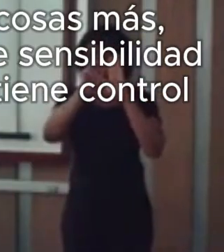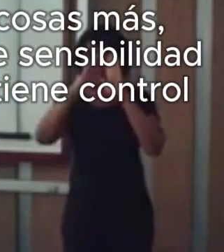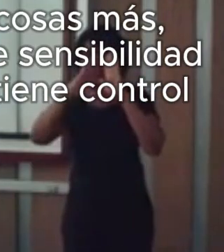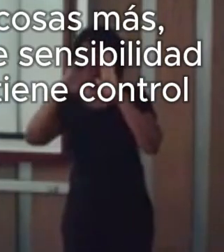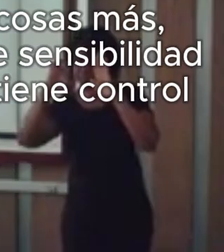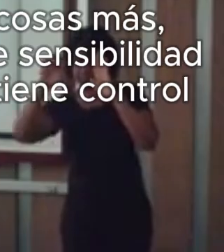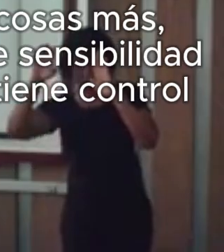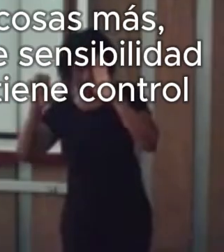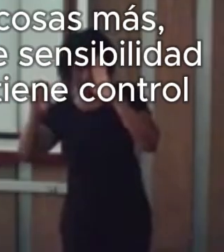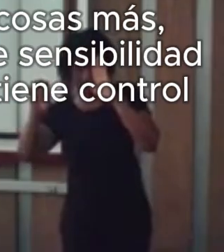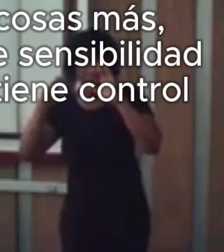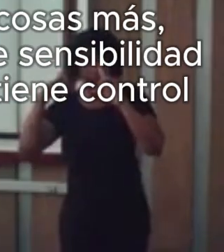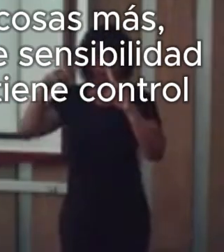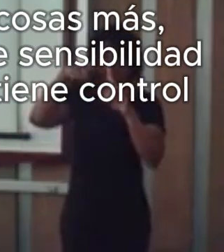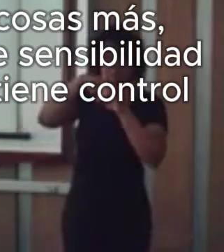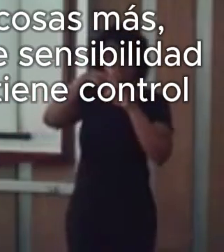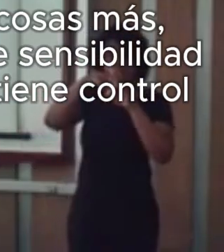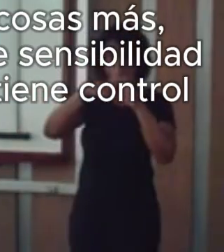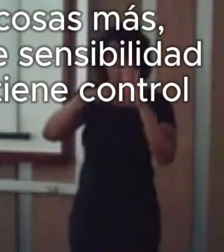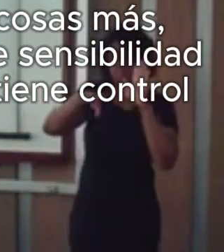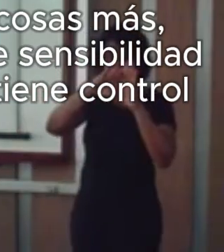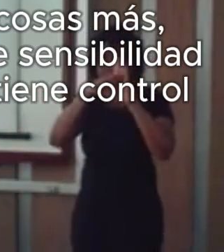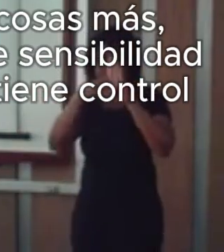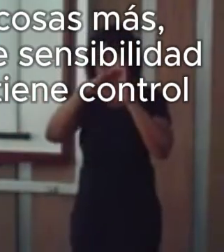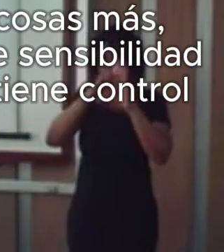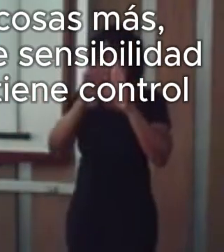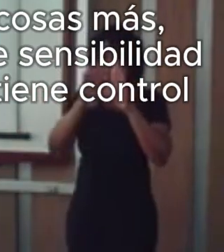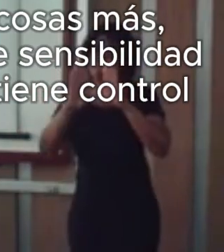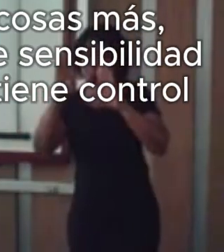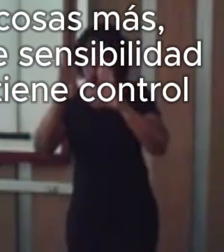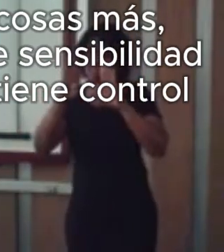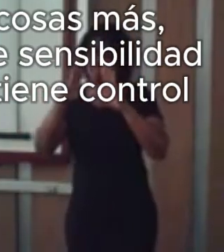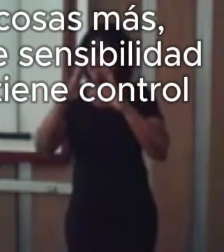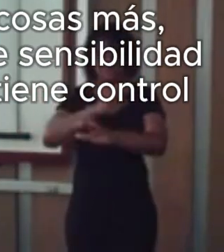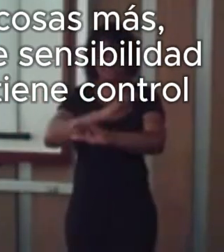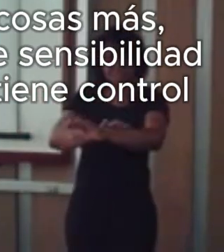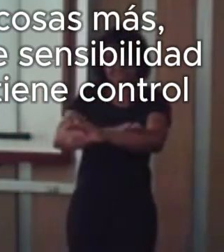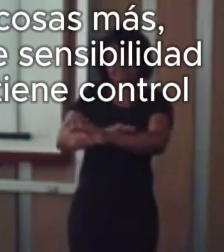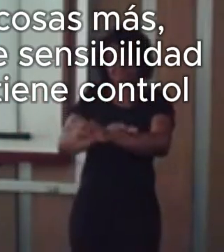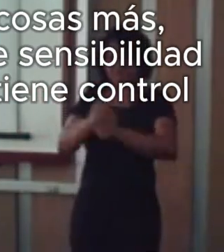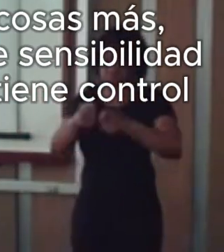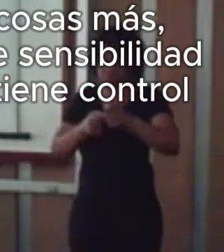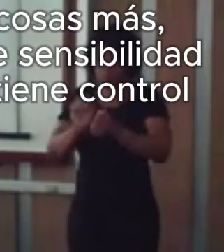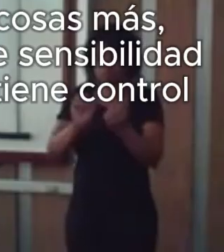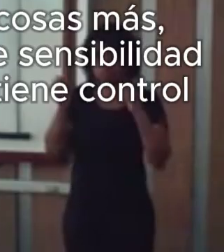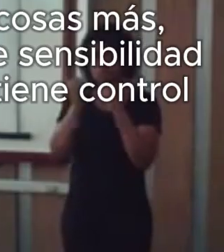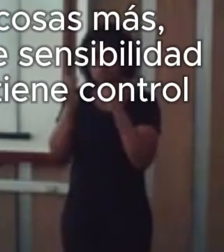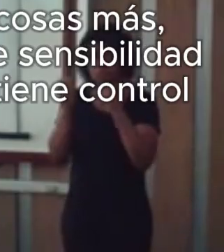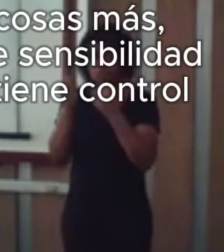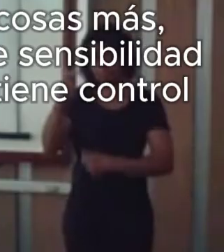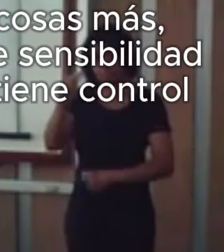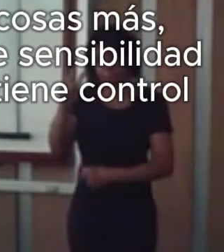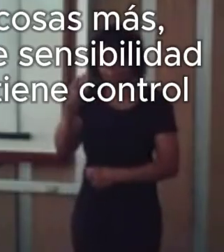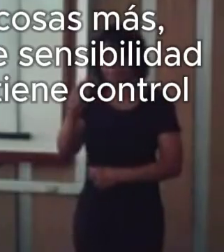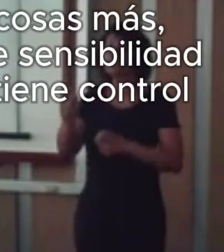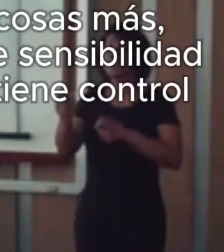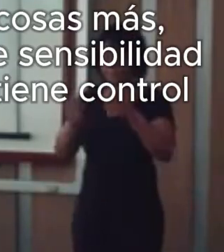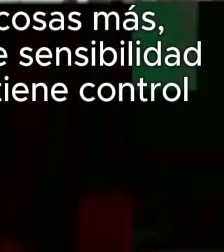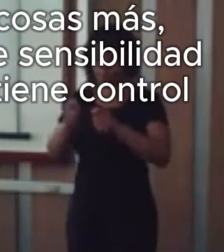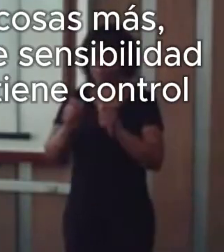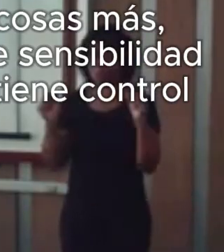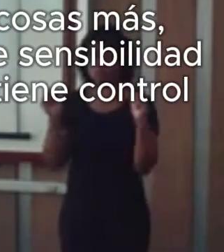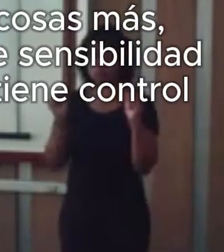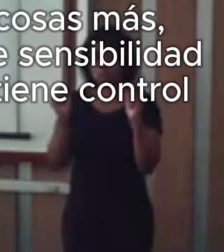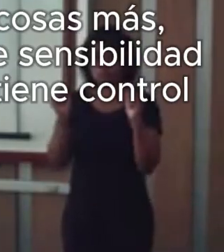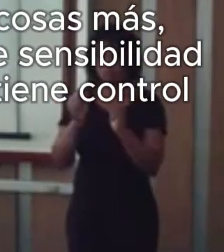E. A é lesão completa, B é que tem sensibilidade, mas não tem controle motor, C é que tem controle motor,